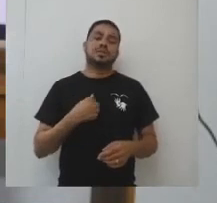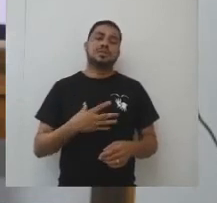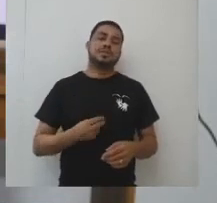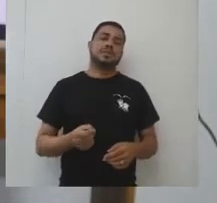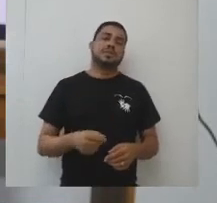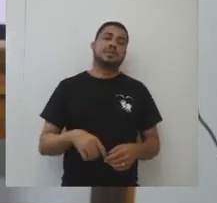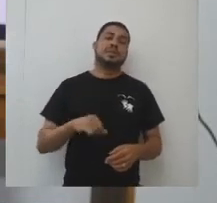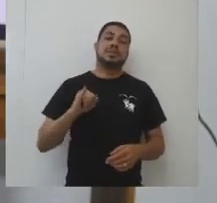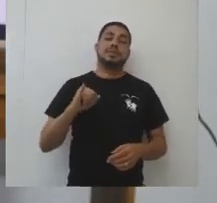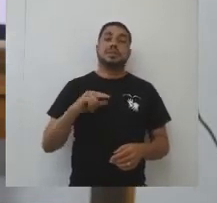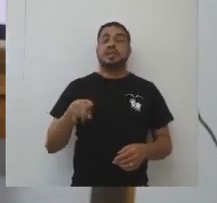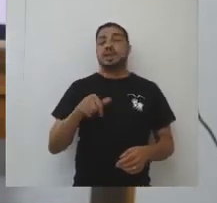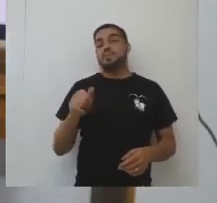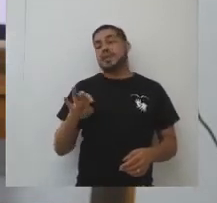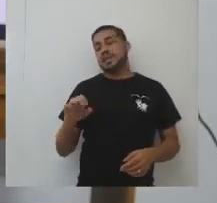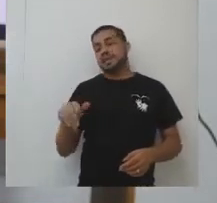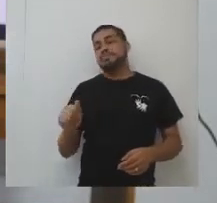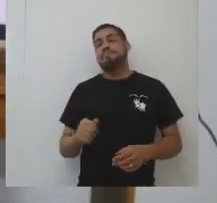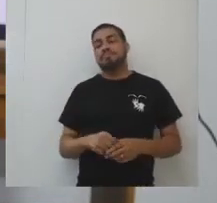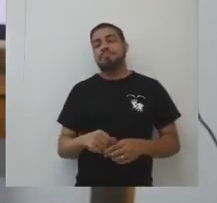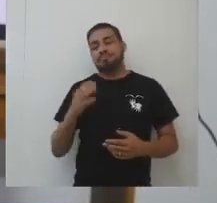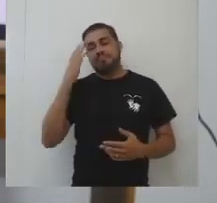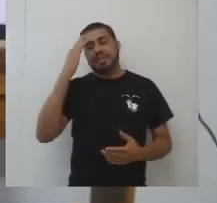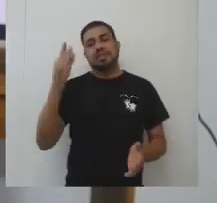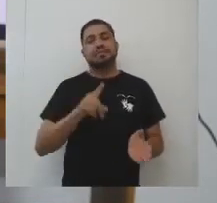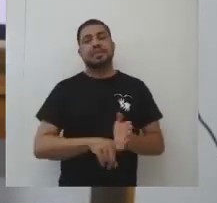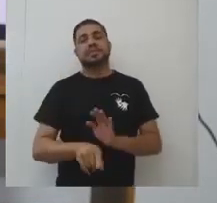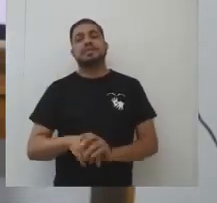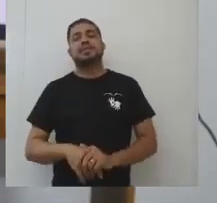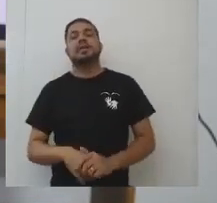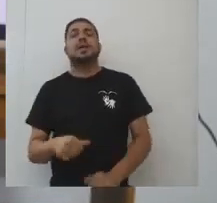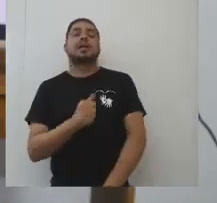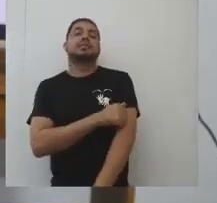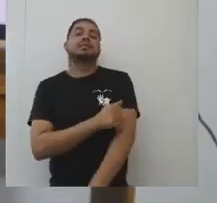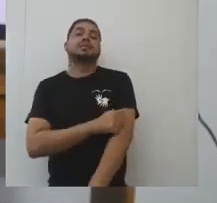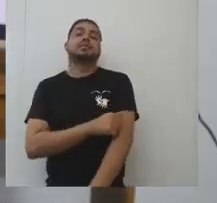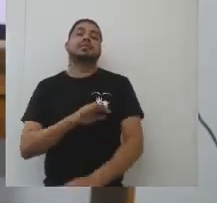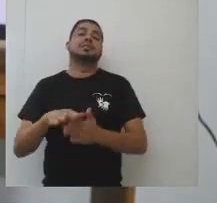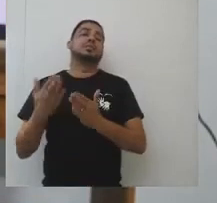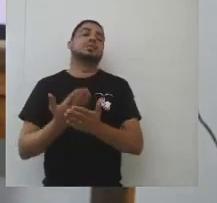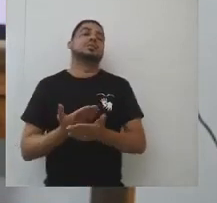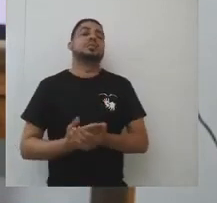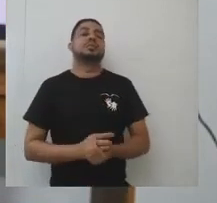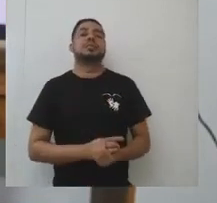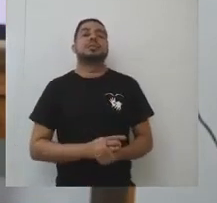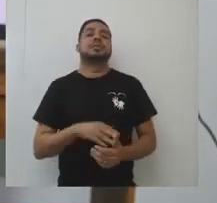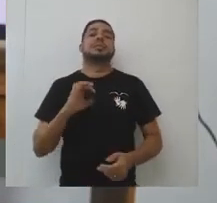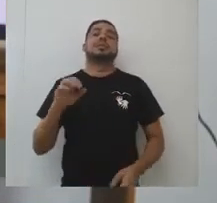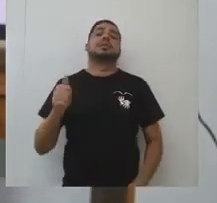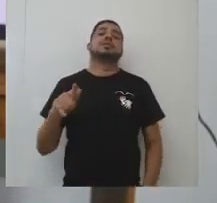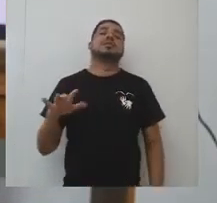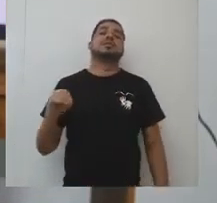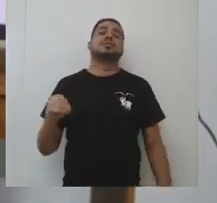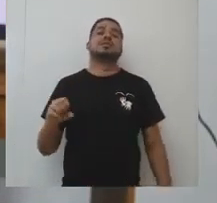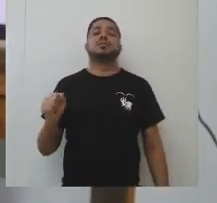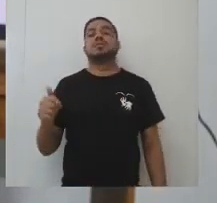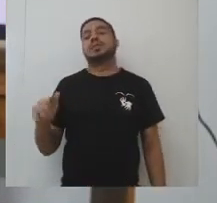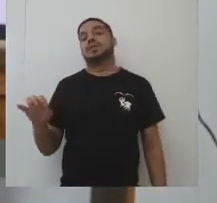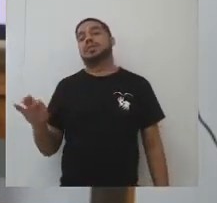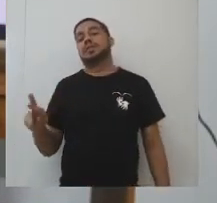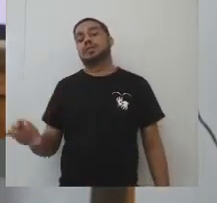filha é Isabela. Muito bem, obrigado pela pergunta. Aluna do EREM, Carlos Soares da